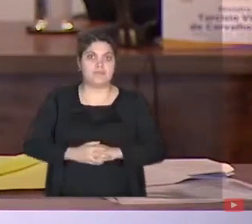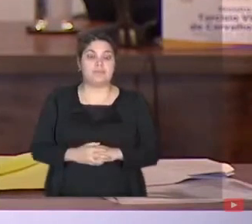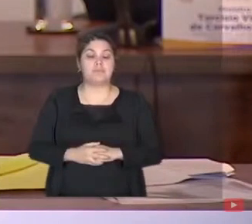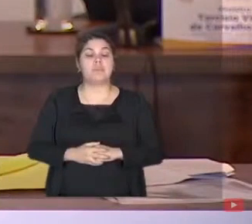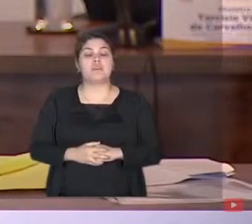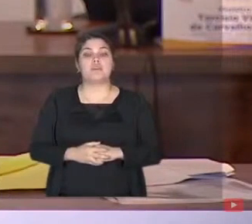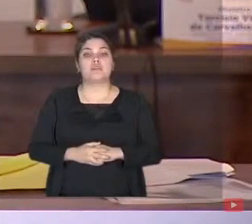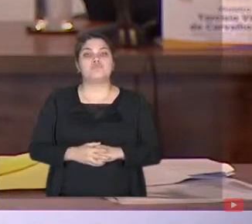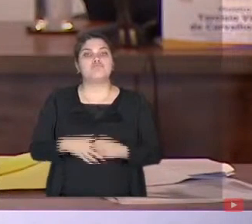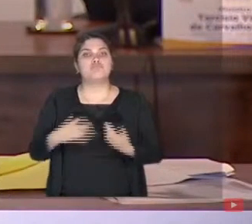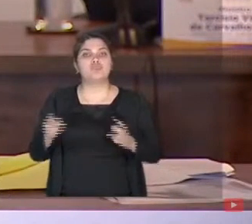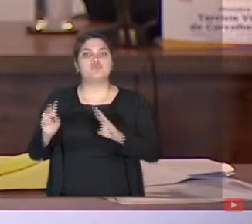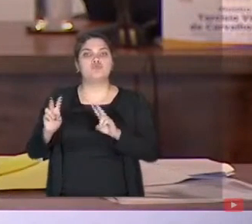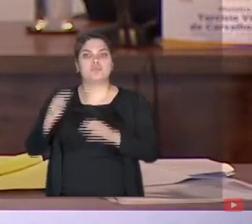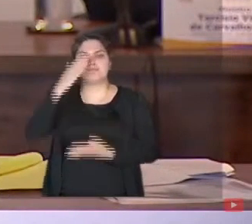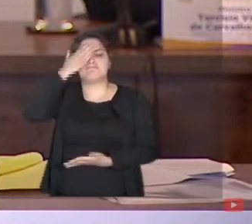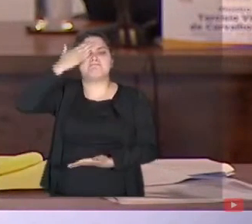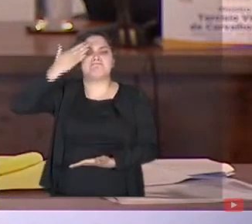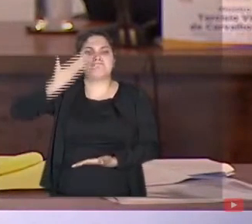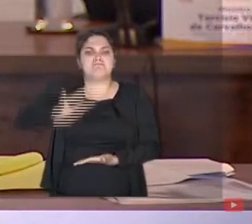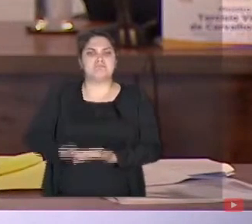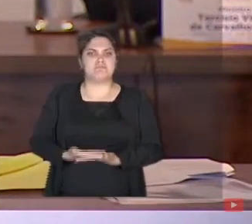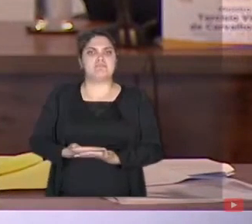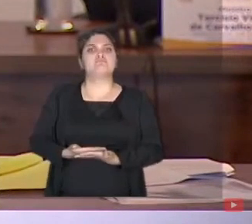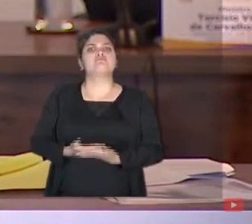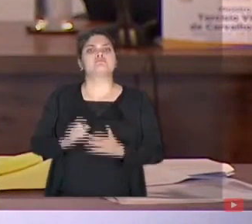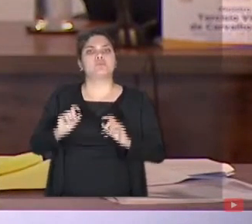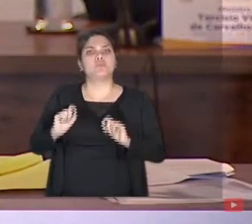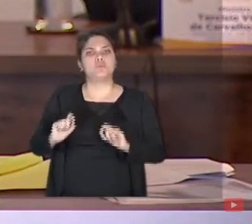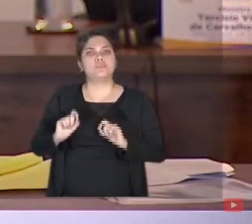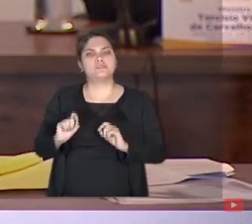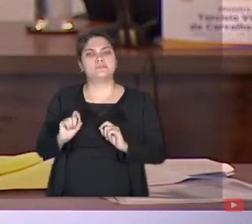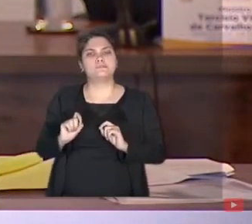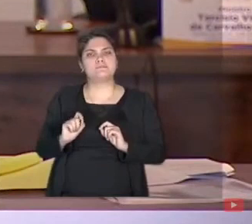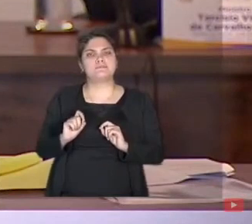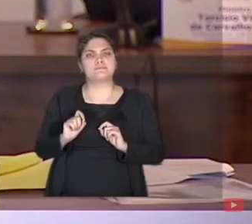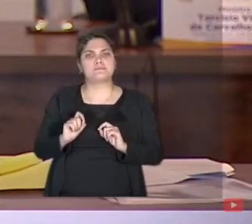Quanto à credibilidade,